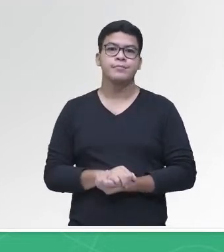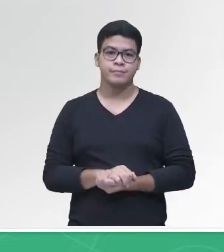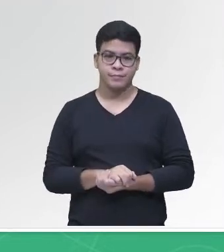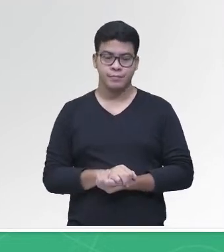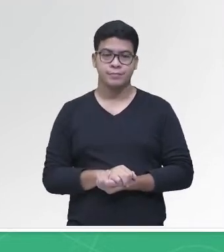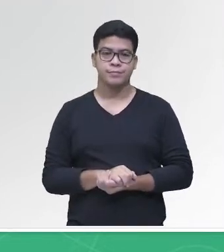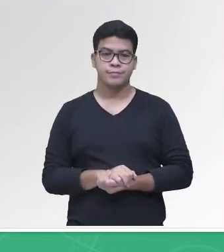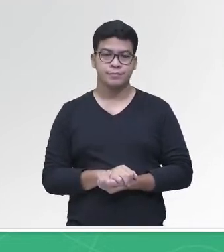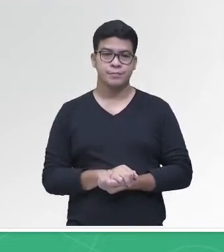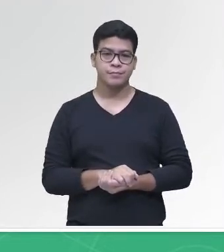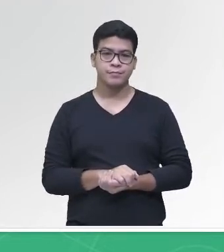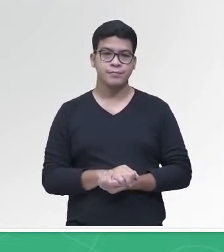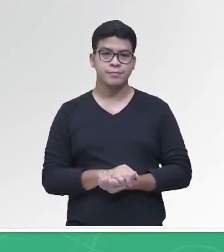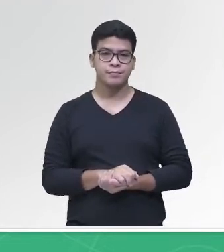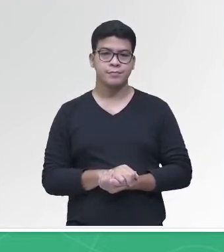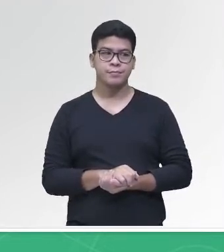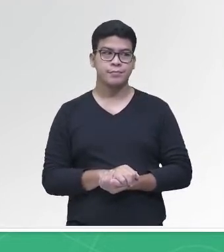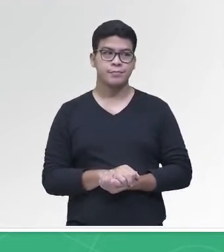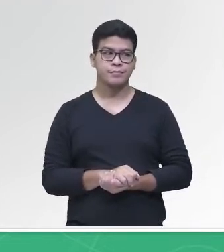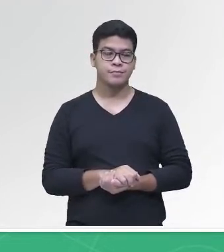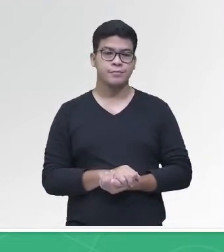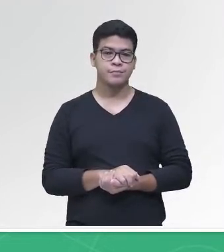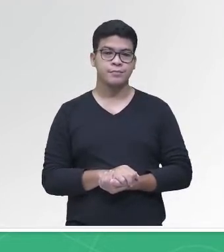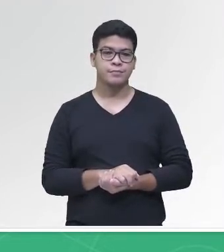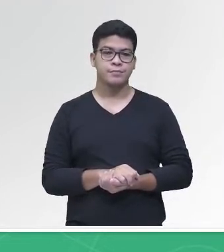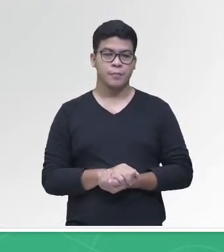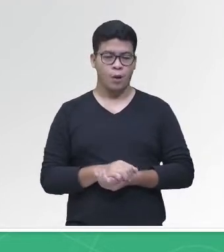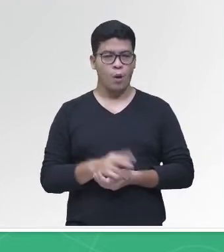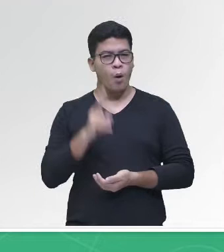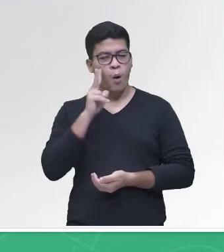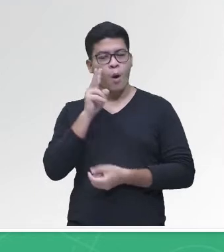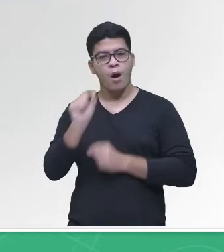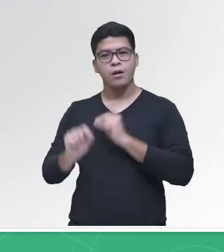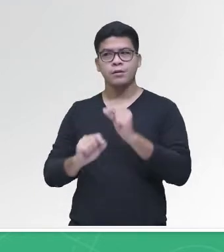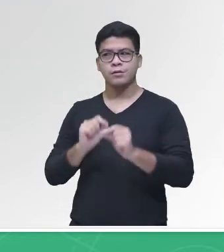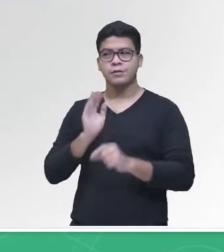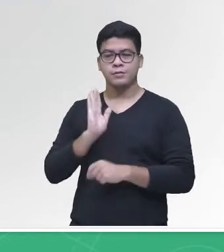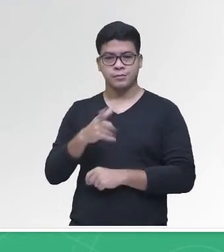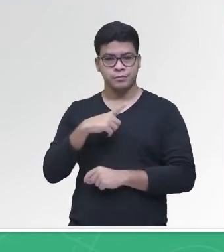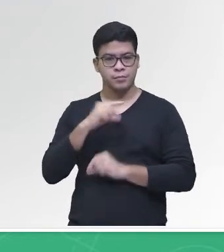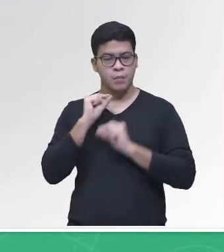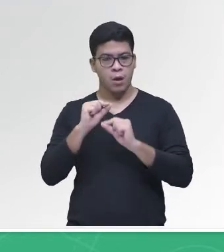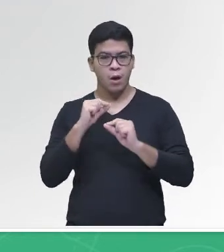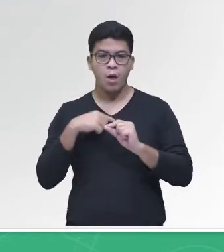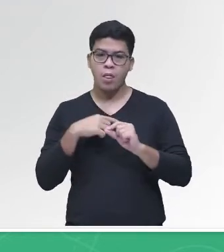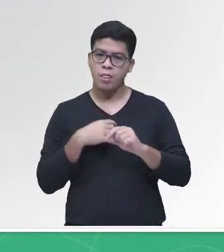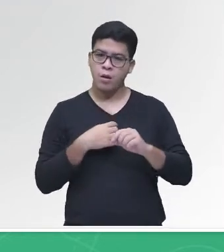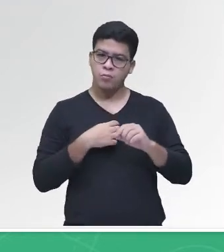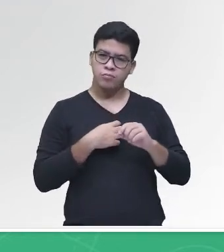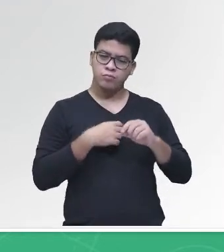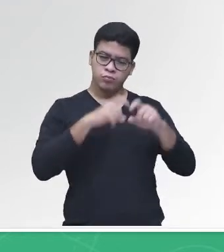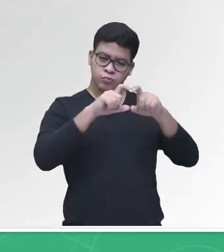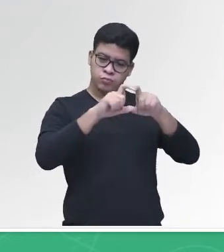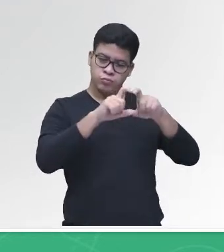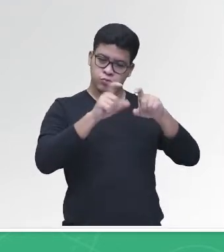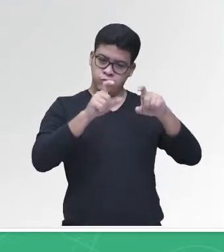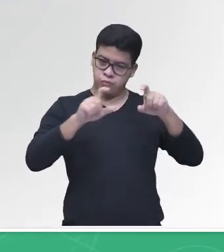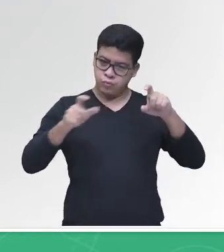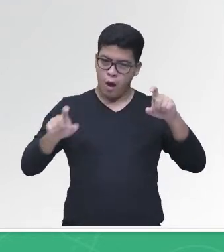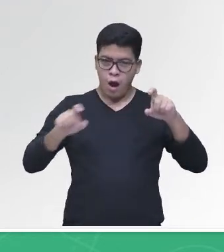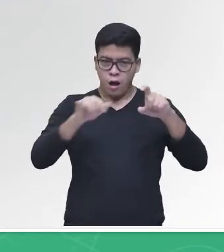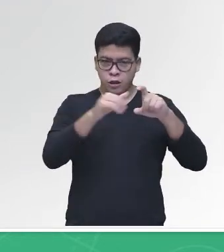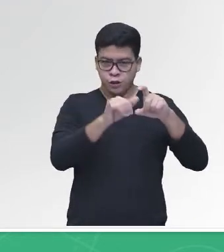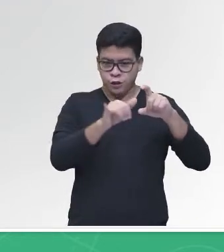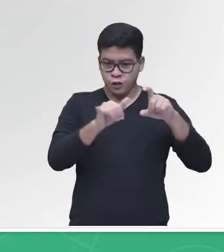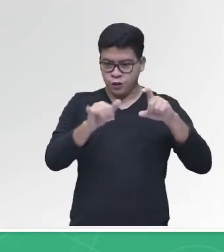conservação das quantidades de carga elétrica. Vejam que em um sistema eletricamente isolado, como nós temos